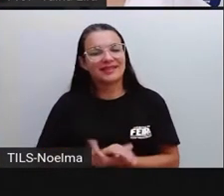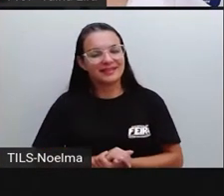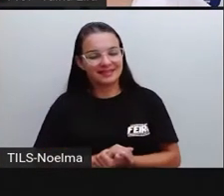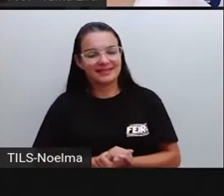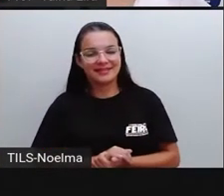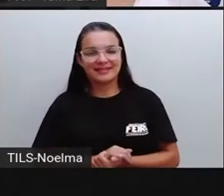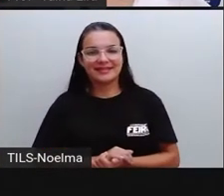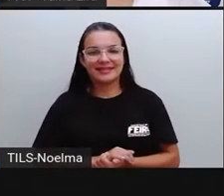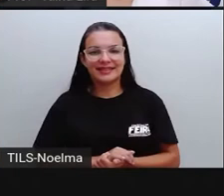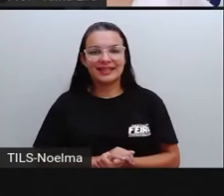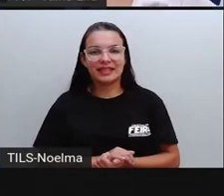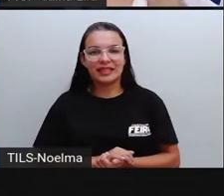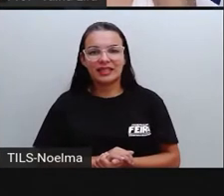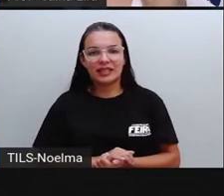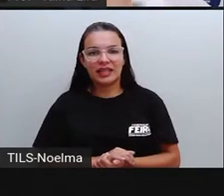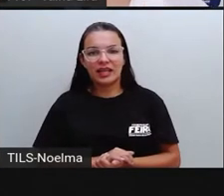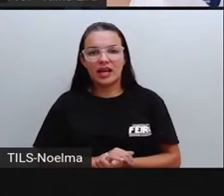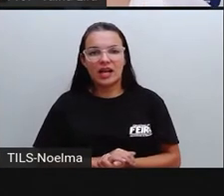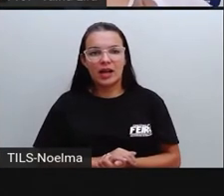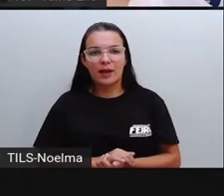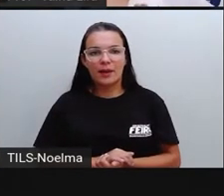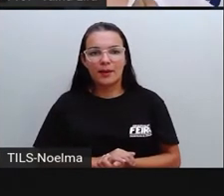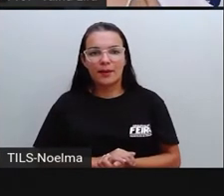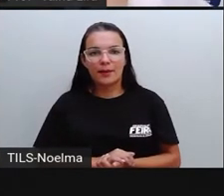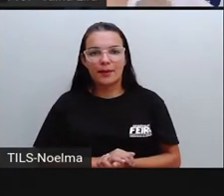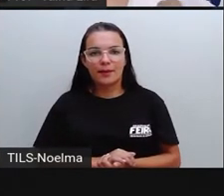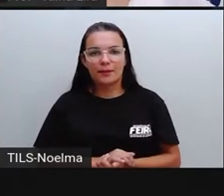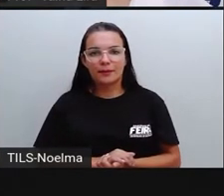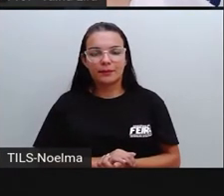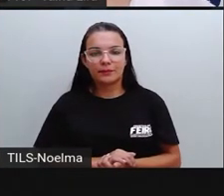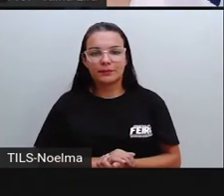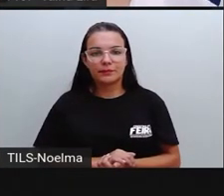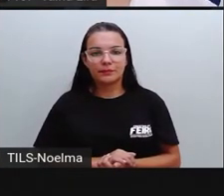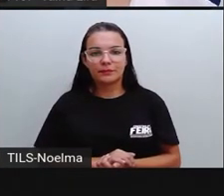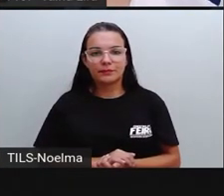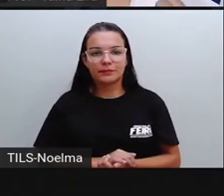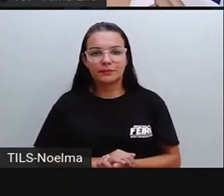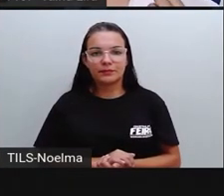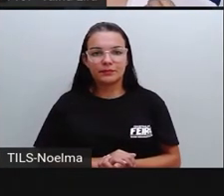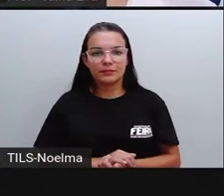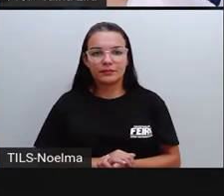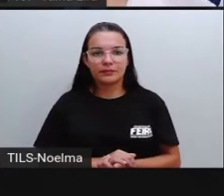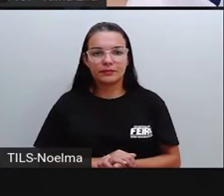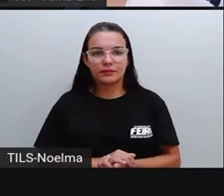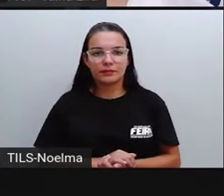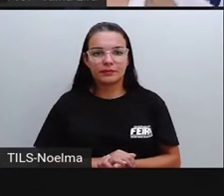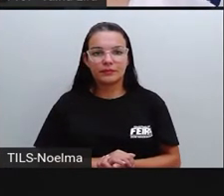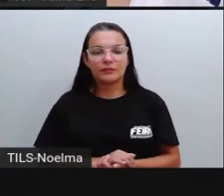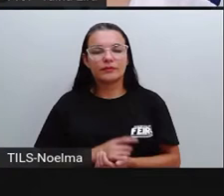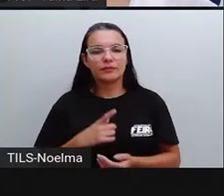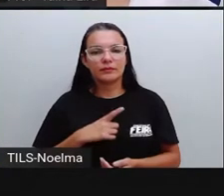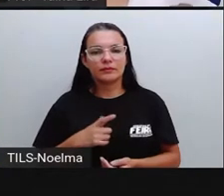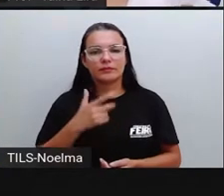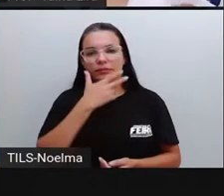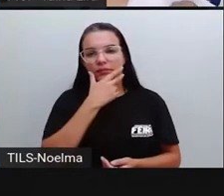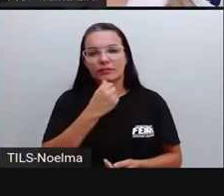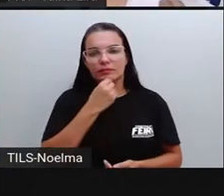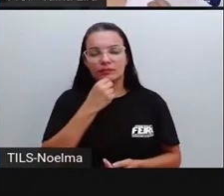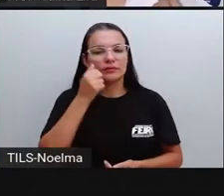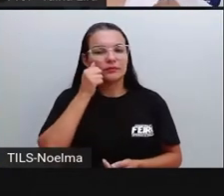essa fitinha, tá? E ele continua, ó, os surfistas, os guris e gurias,